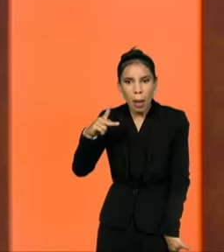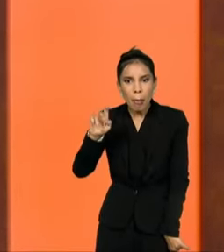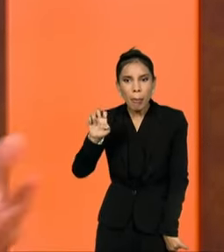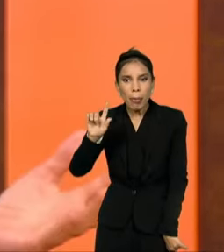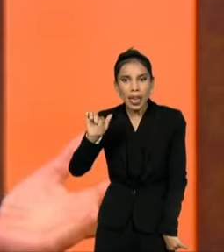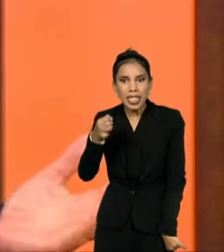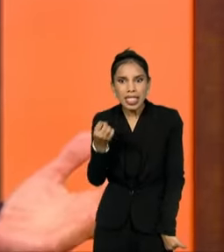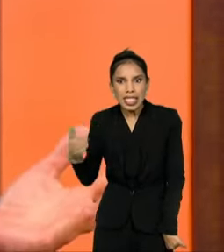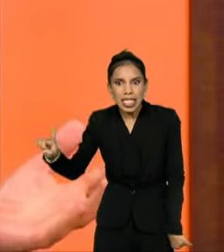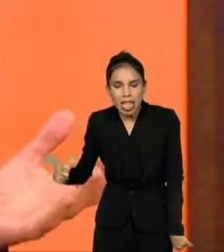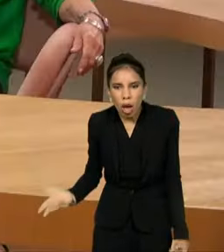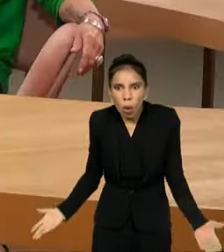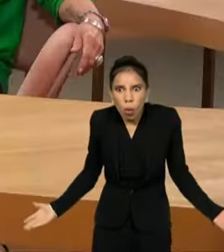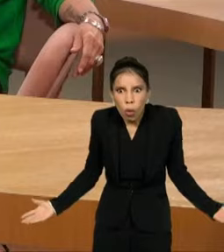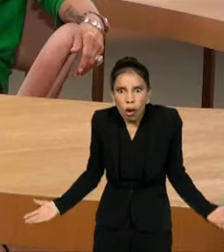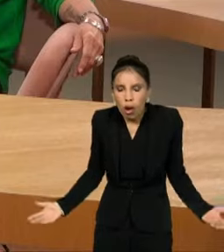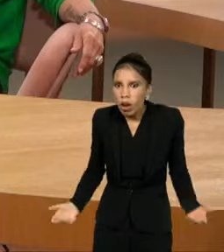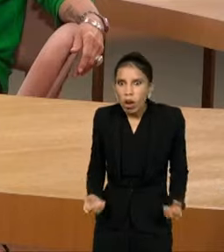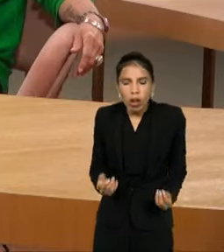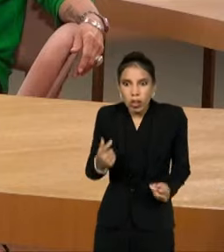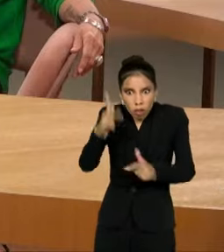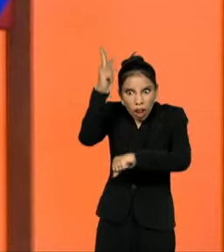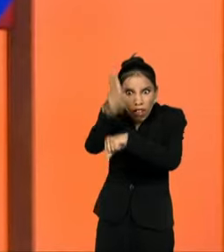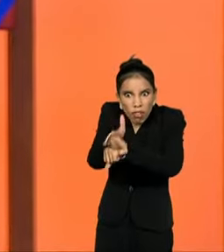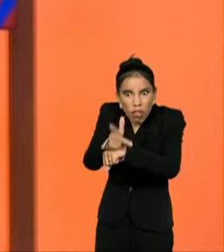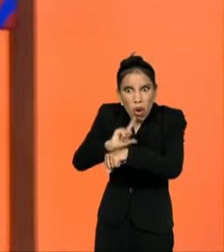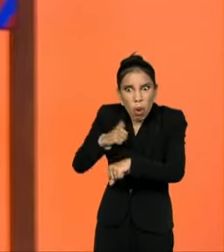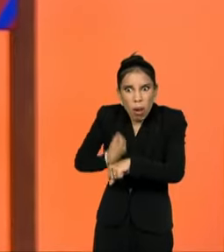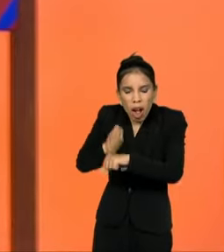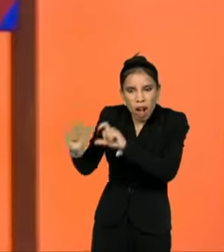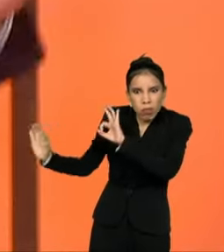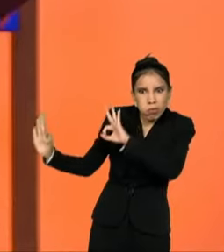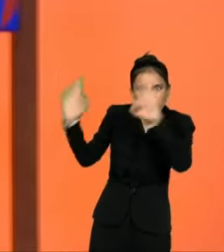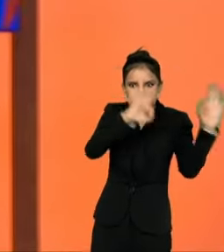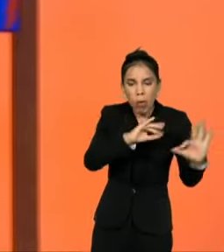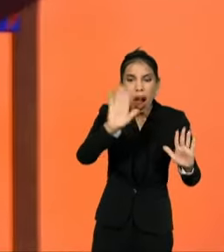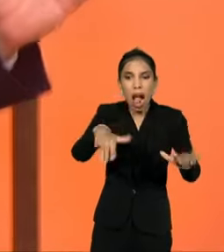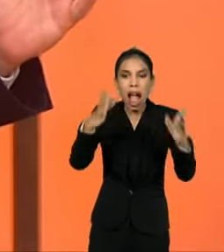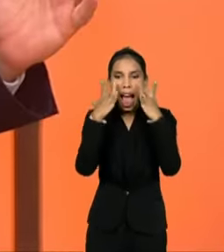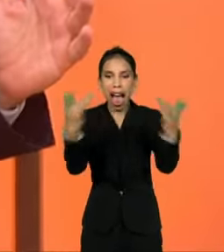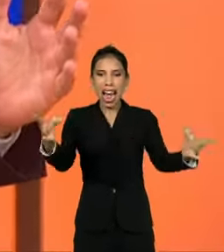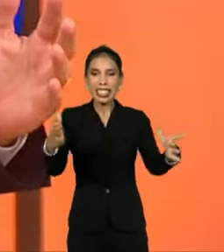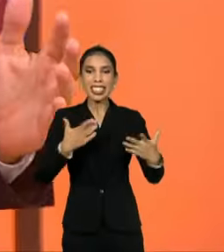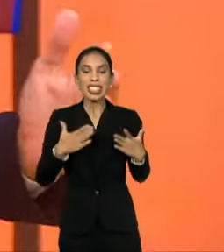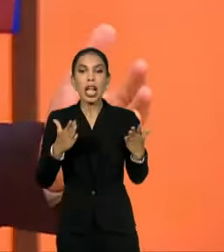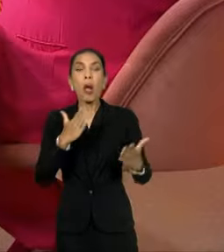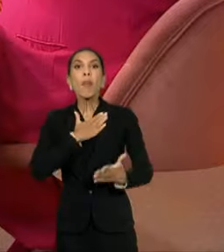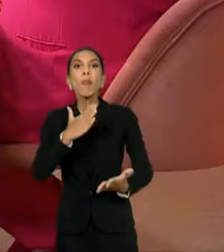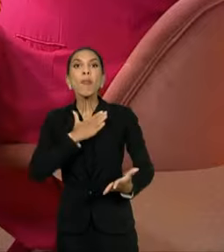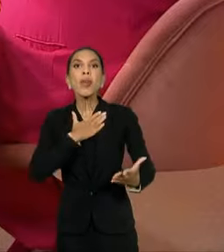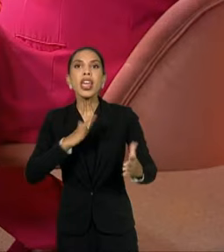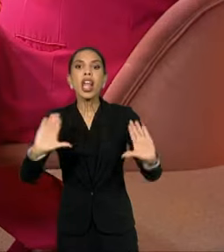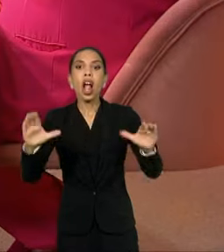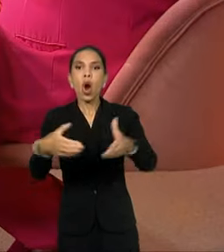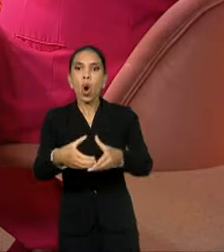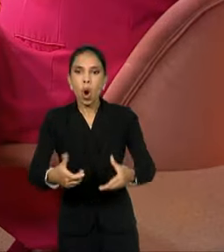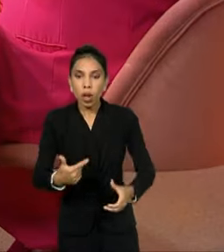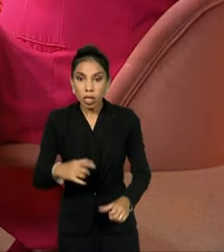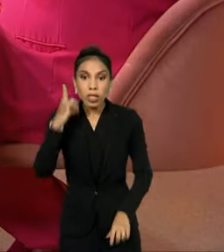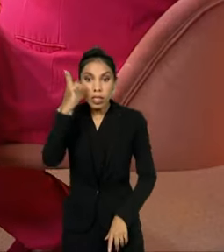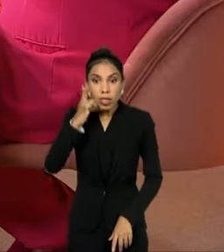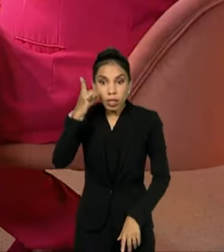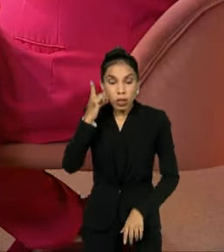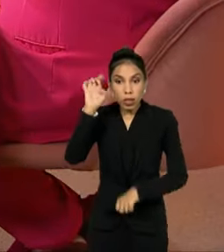época. É sensacional. E isso está filmado. E ele fala, atenção, minha comunidade. E ele é deputado